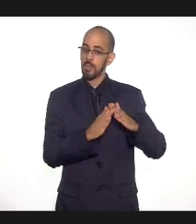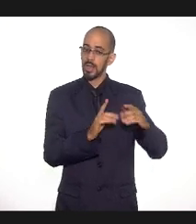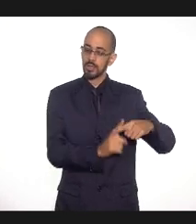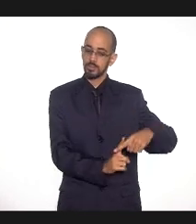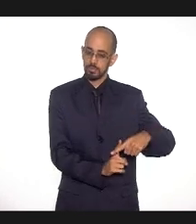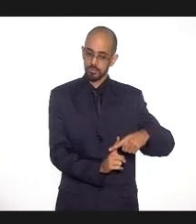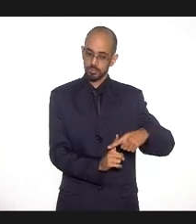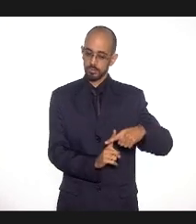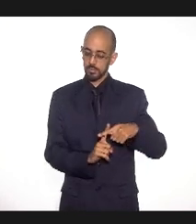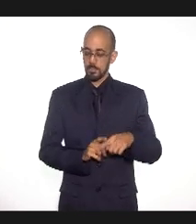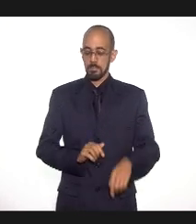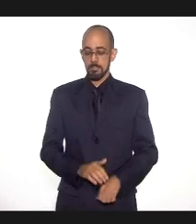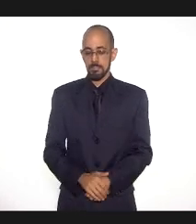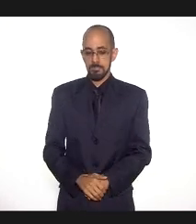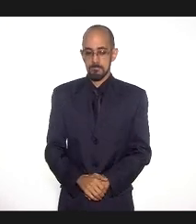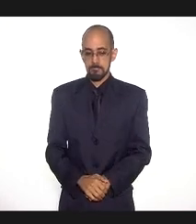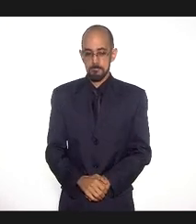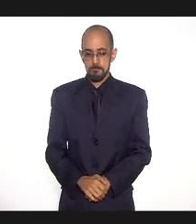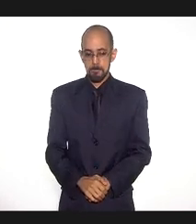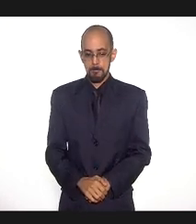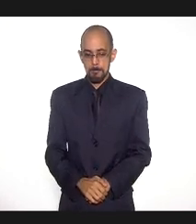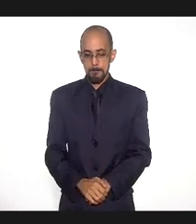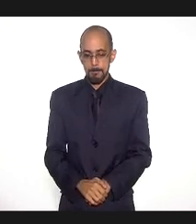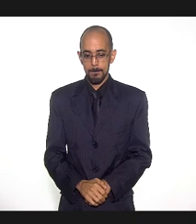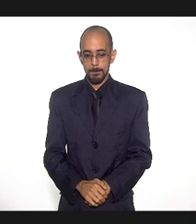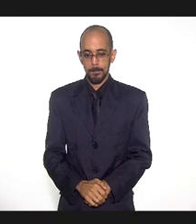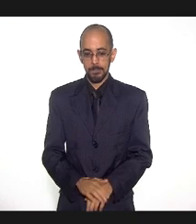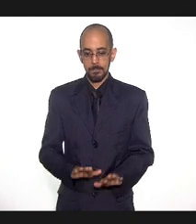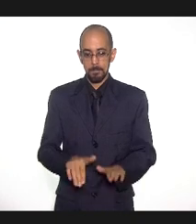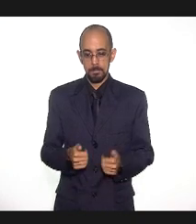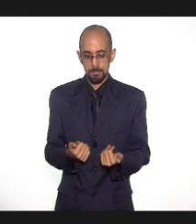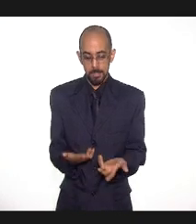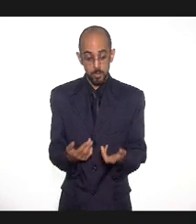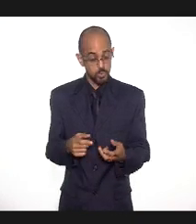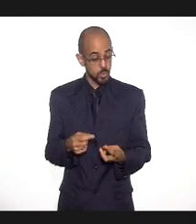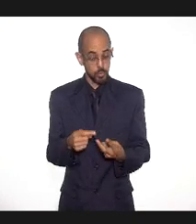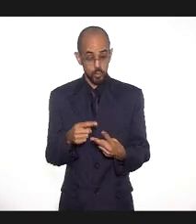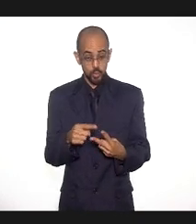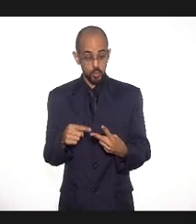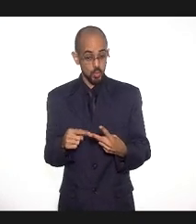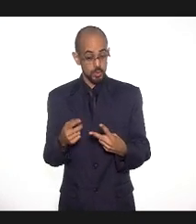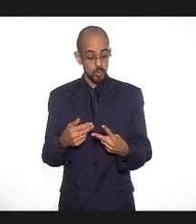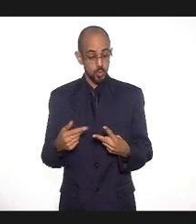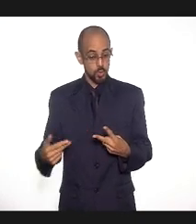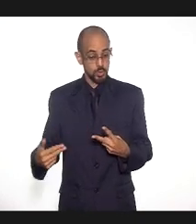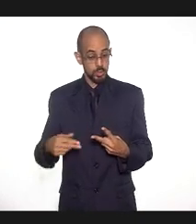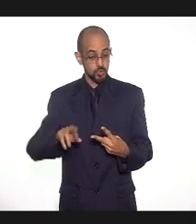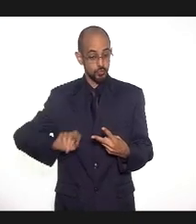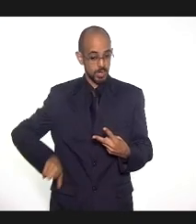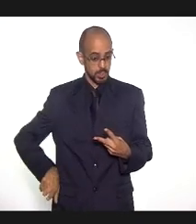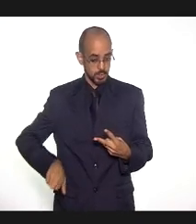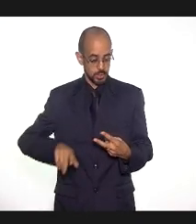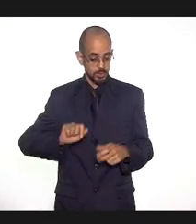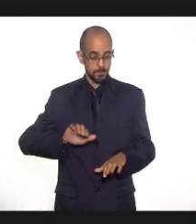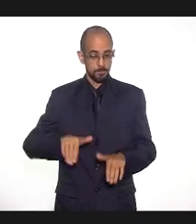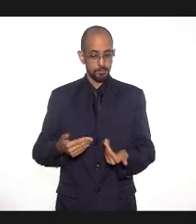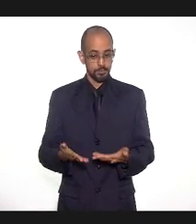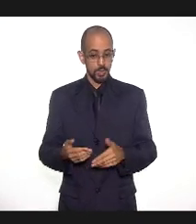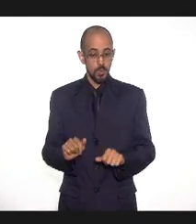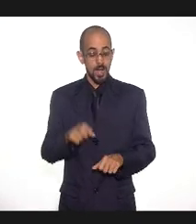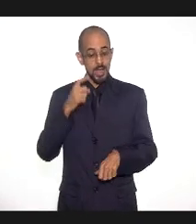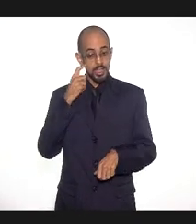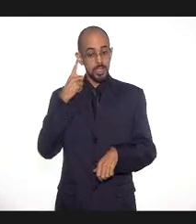situações distintas. A ideia da anexação aí